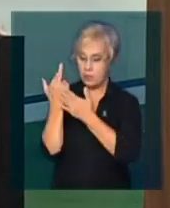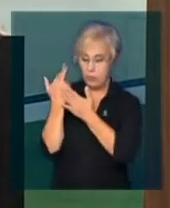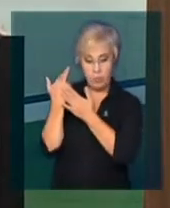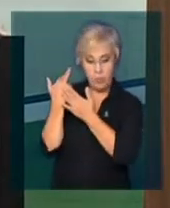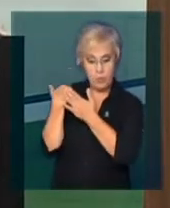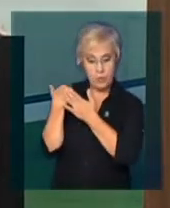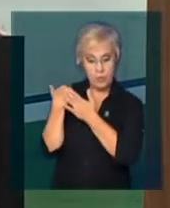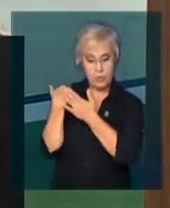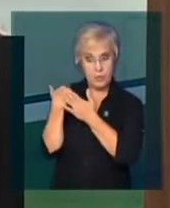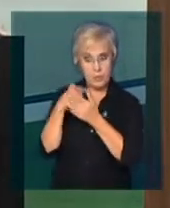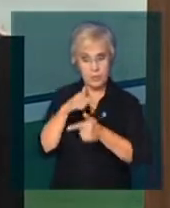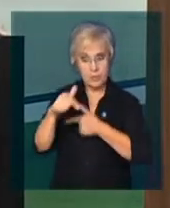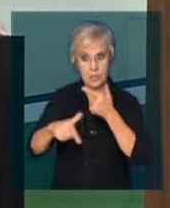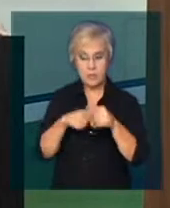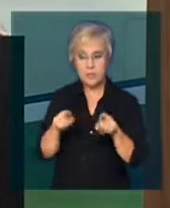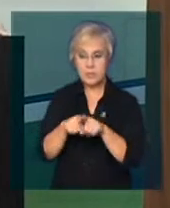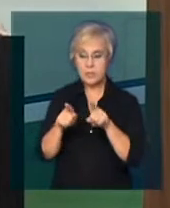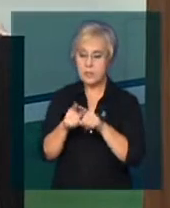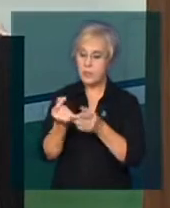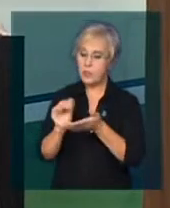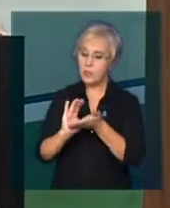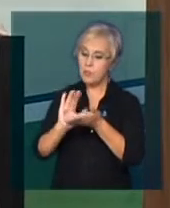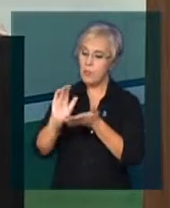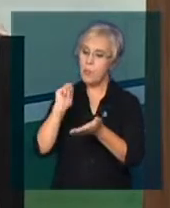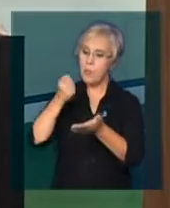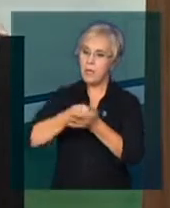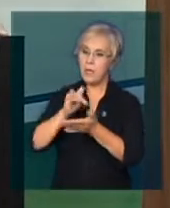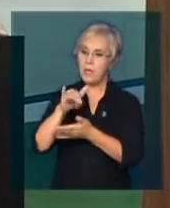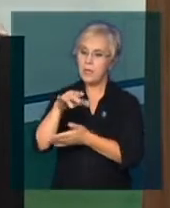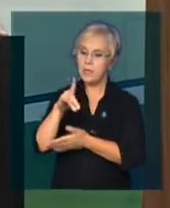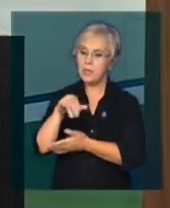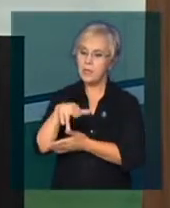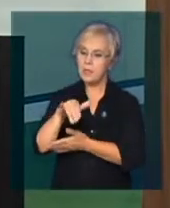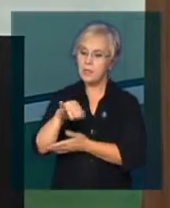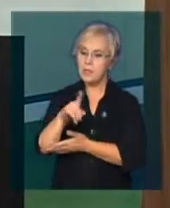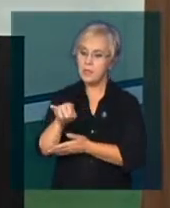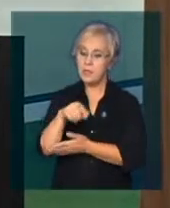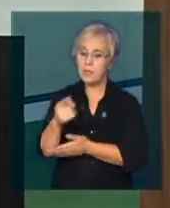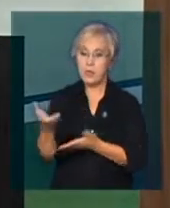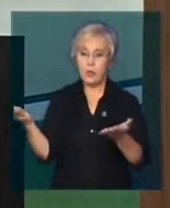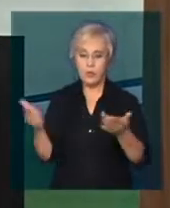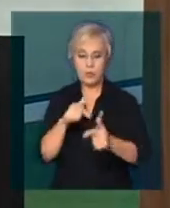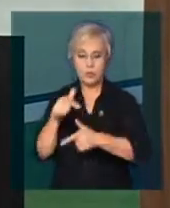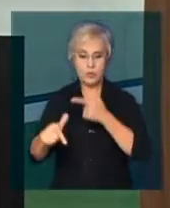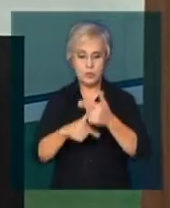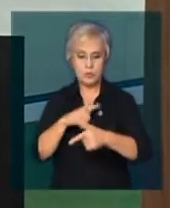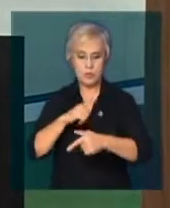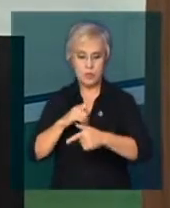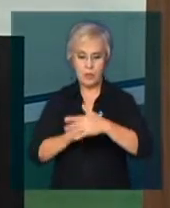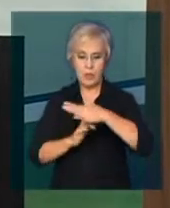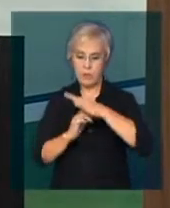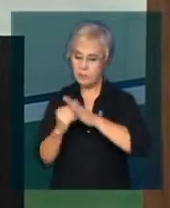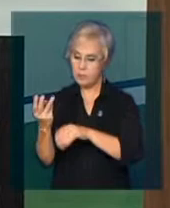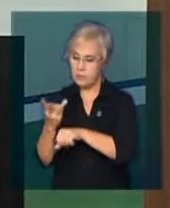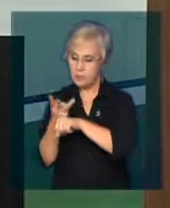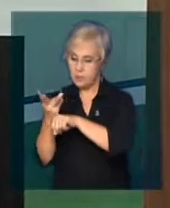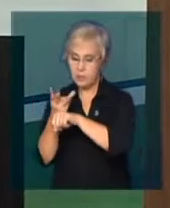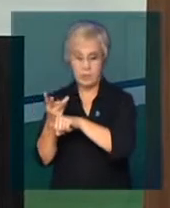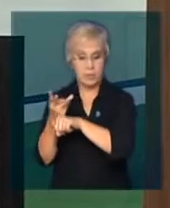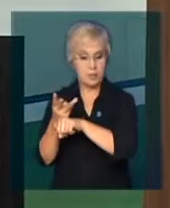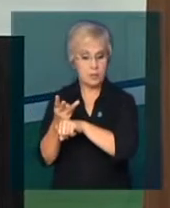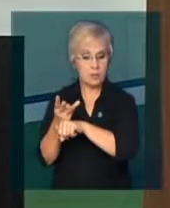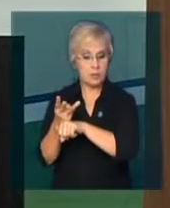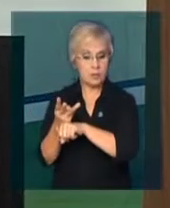responsabilidade, inclusive nas verbas indenizatórias. Ou seja, hoje, o trabalhador que trabalha em empresa terceirizada está